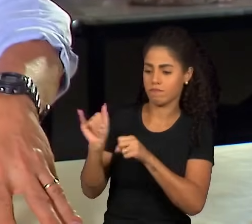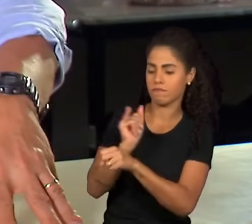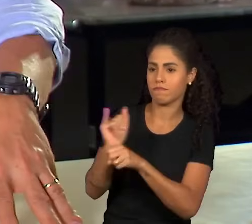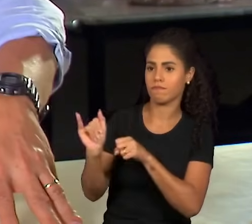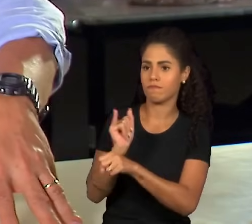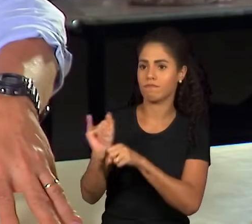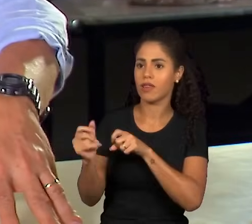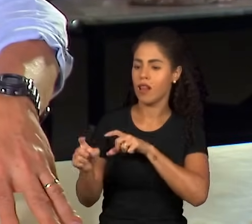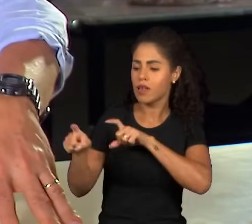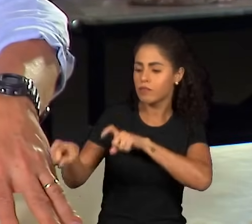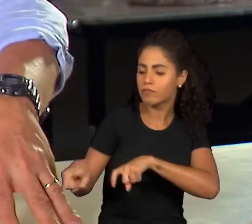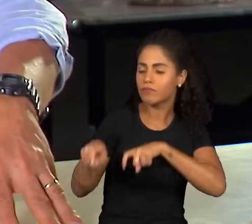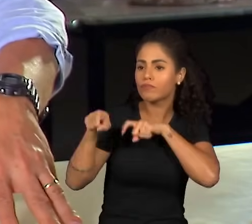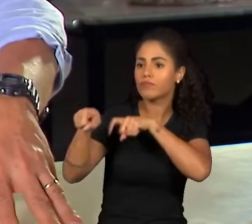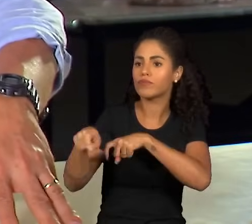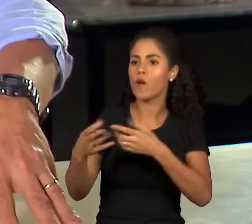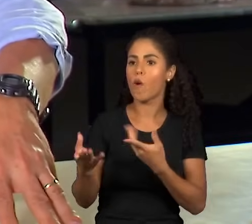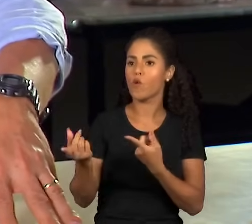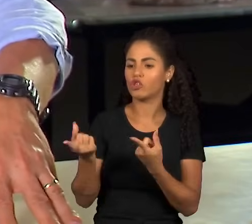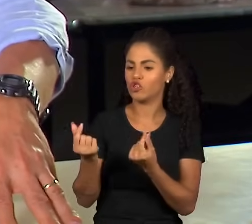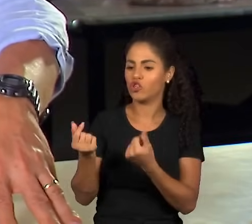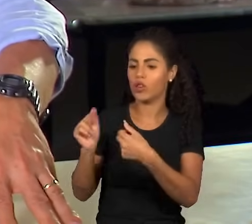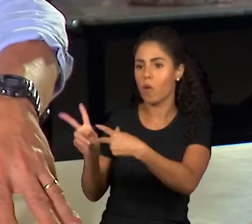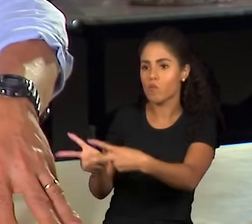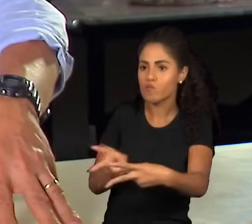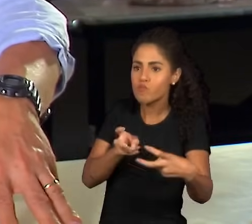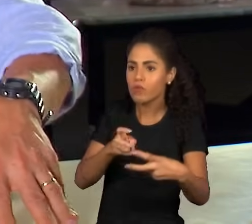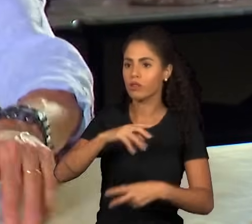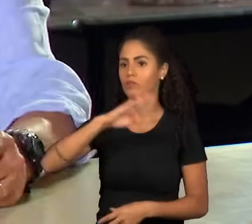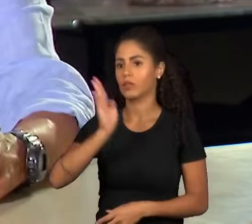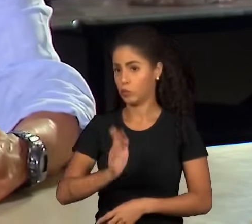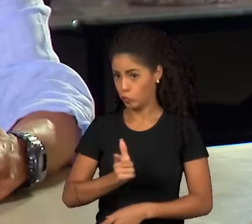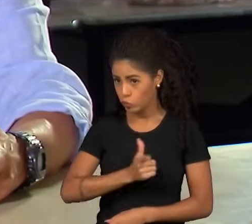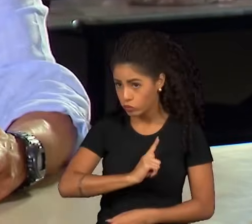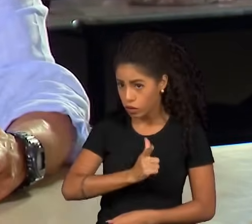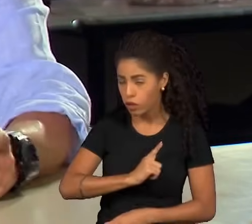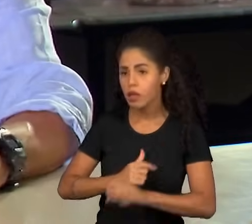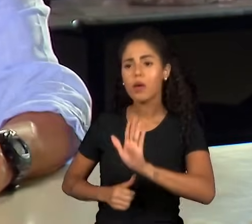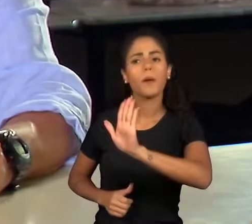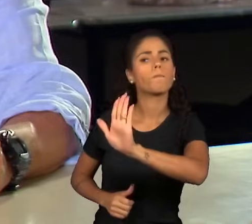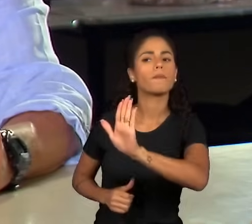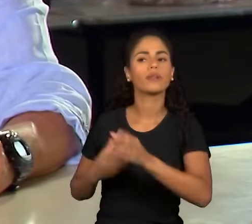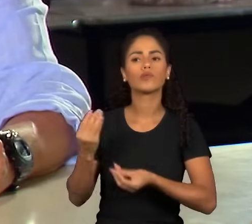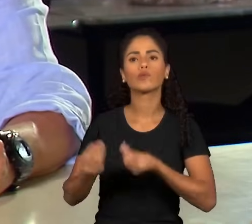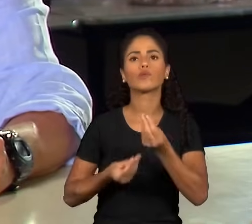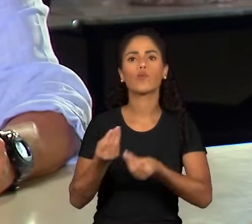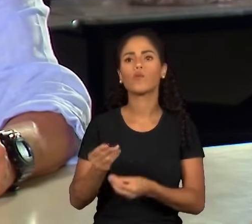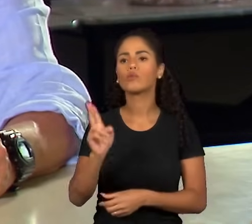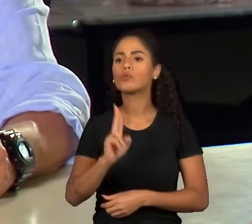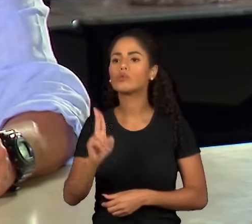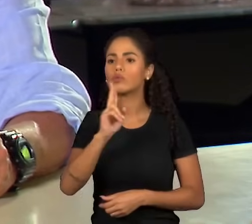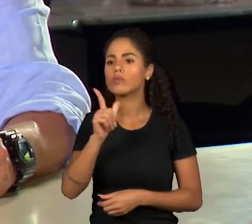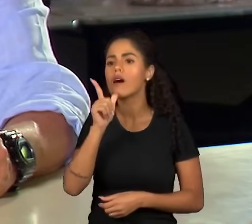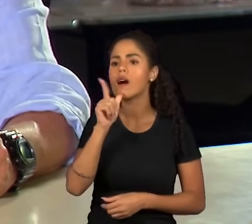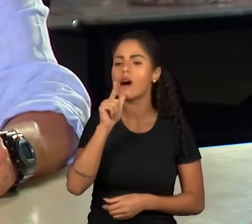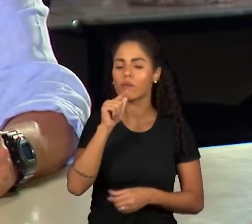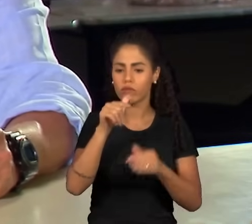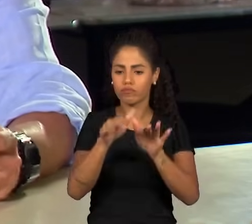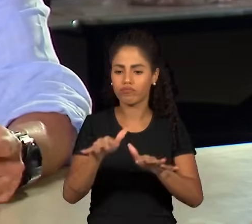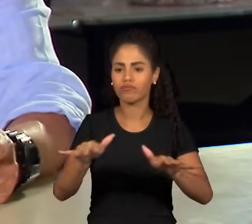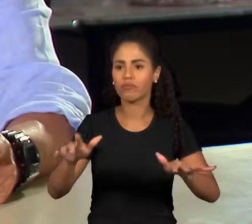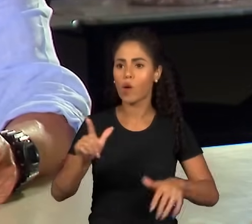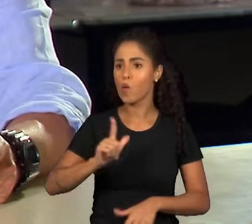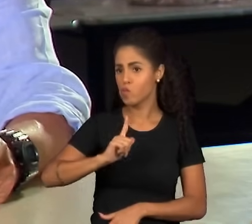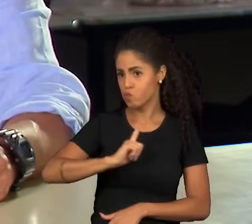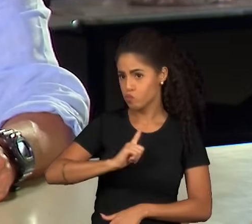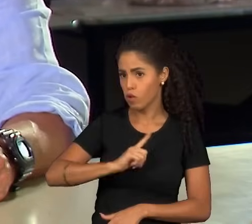agronegócio que a gente vê hoje, que geram grana para o Brasil, muito dinheiro no curto prazo, né, mas que tem um uso muito intensivo da água, uma quantidade imensa de água,